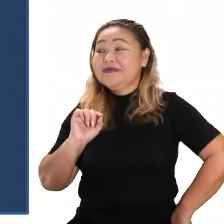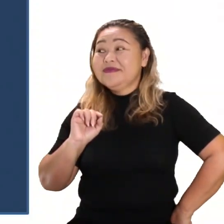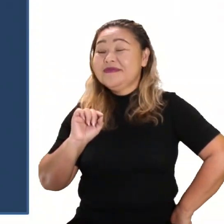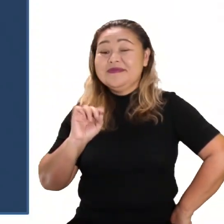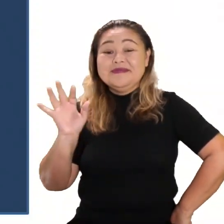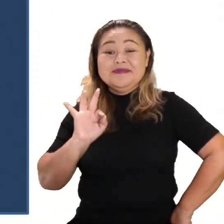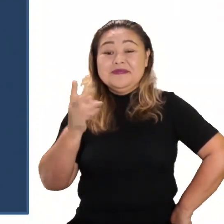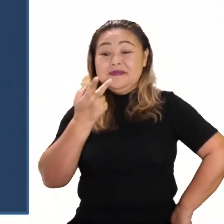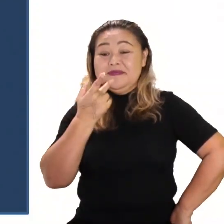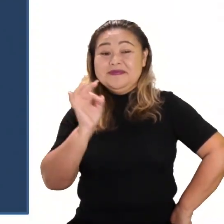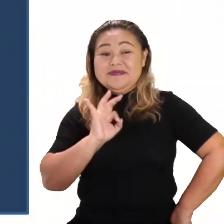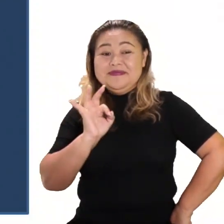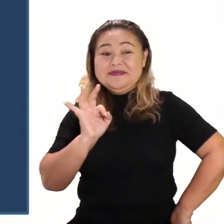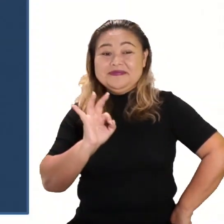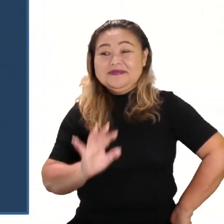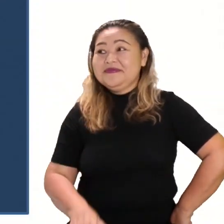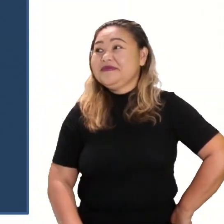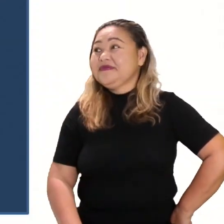não falei nada.